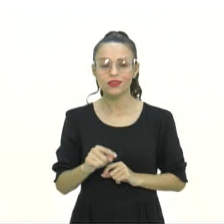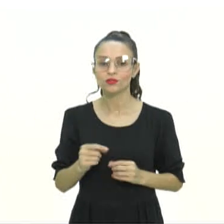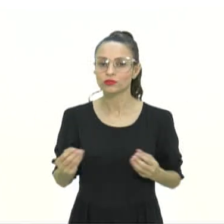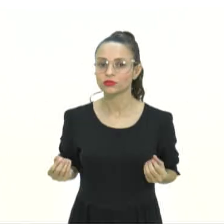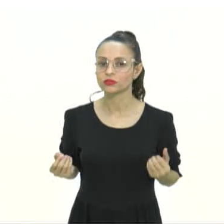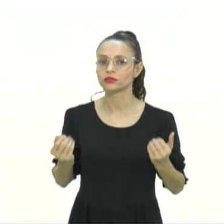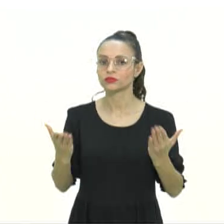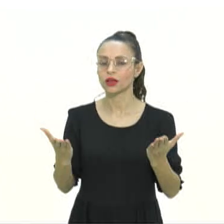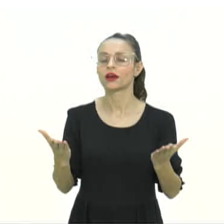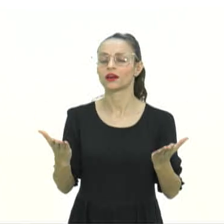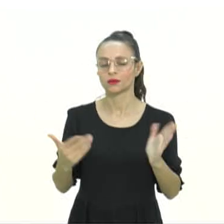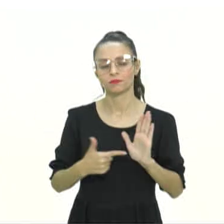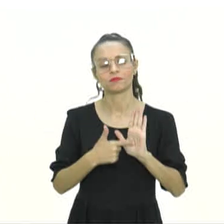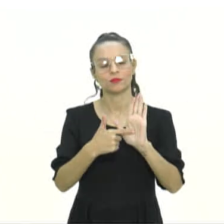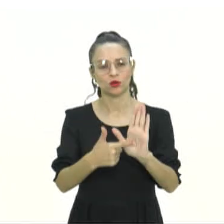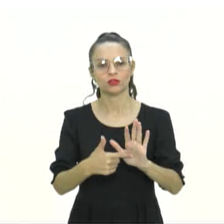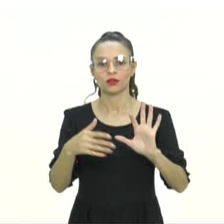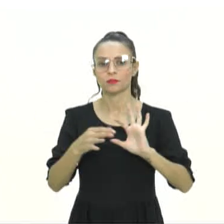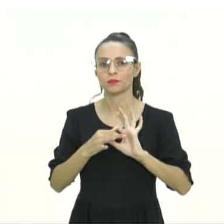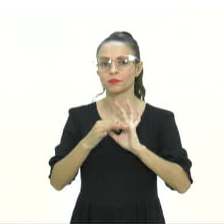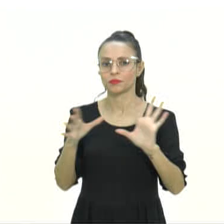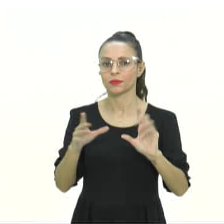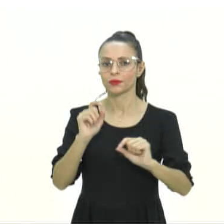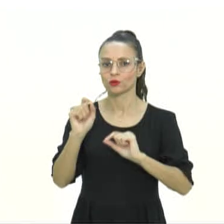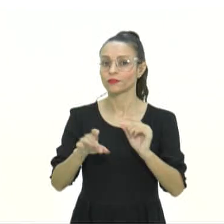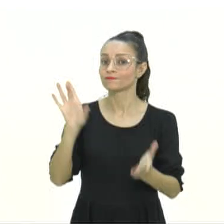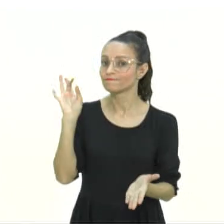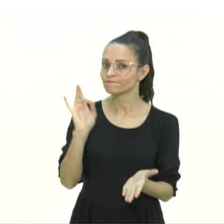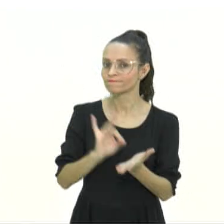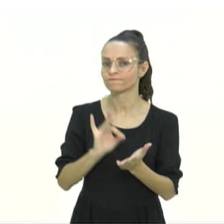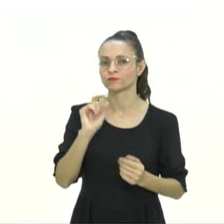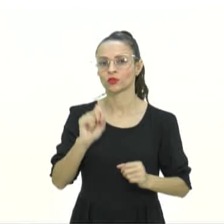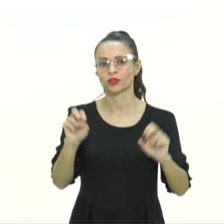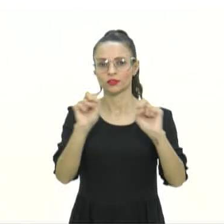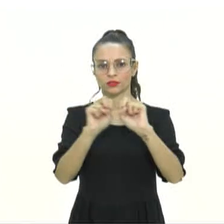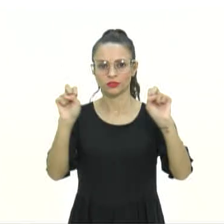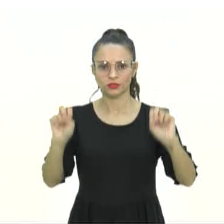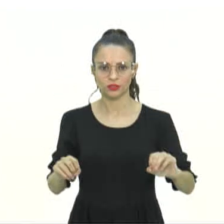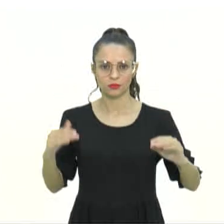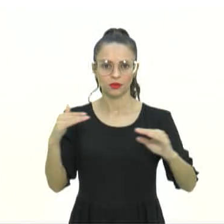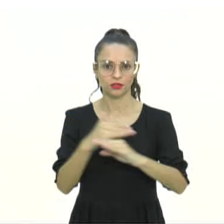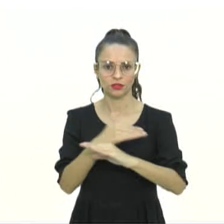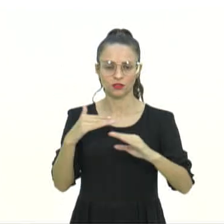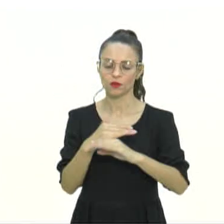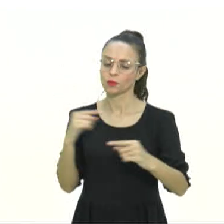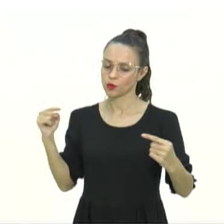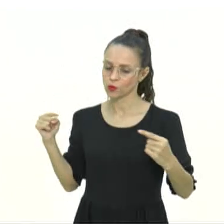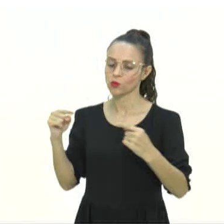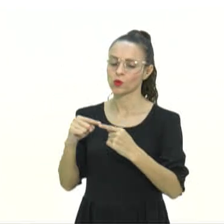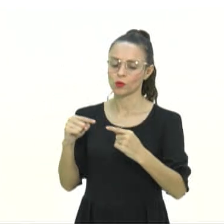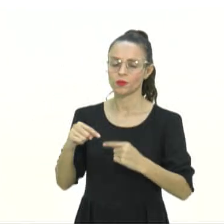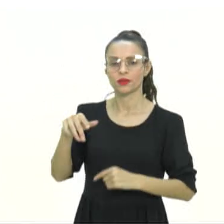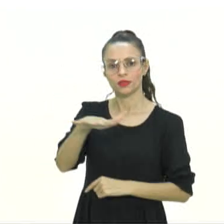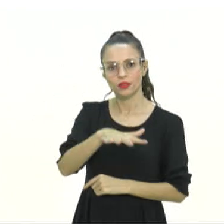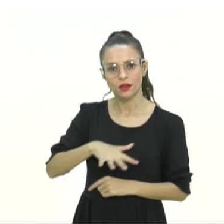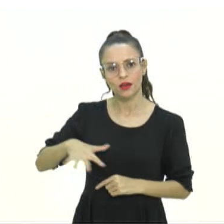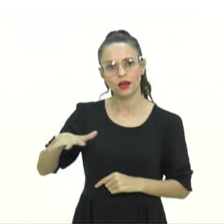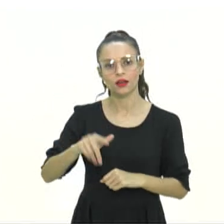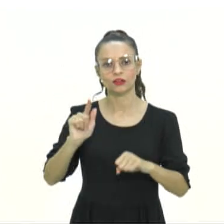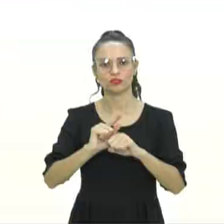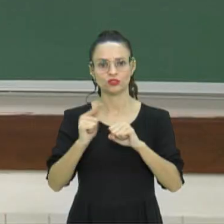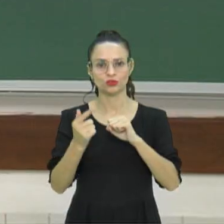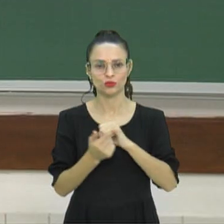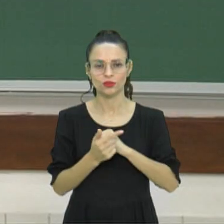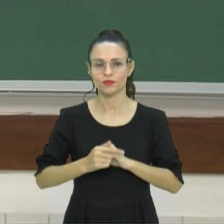logística ostenta permite que haja, de fato, um sistema de transportes condizente com a escala geográfica do país.